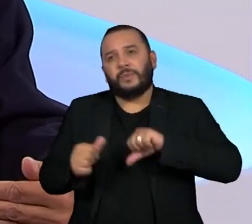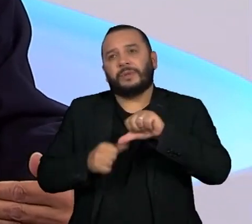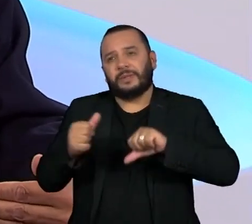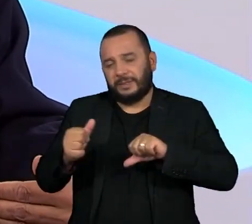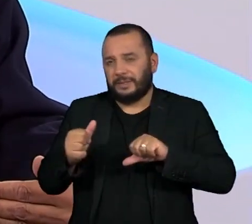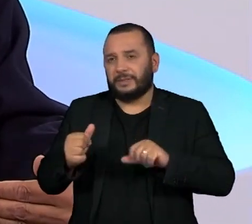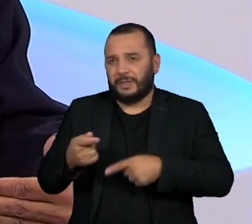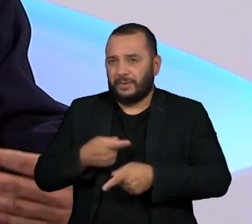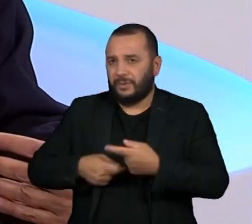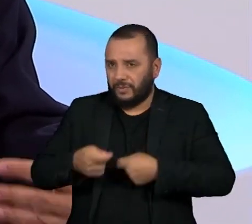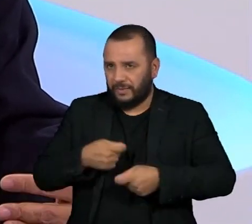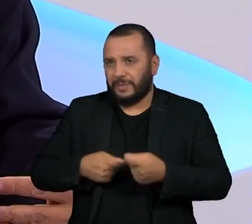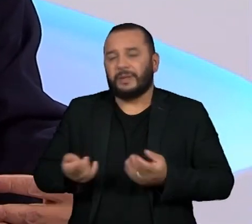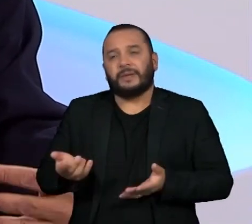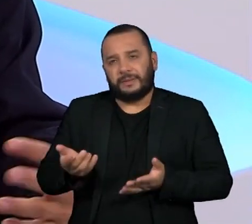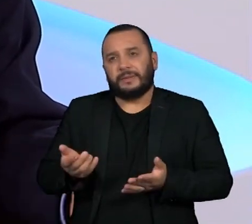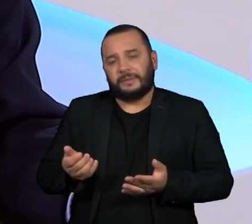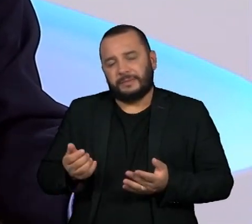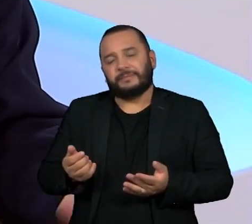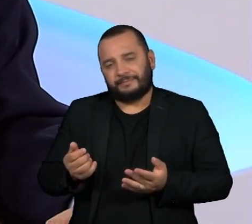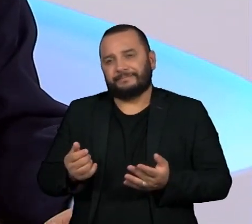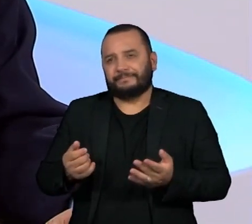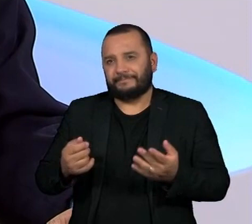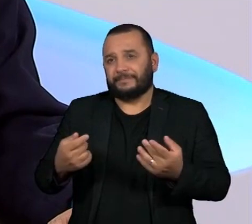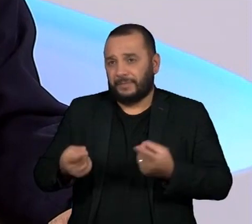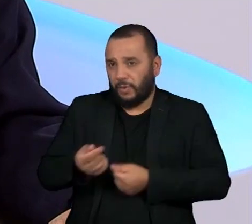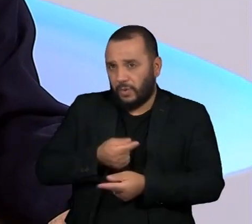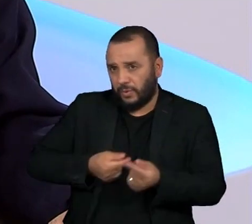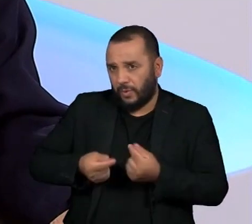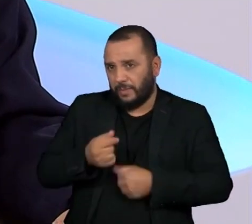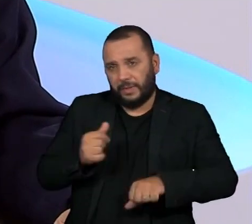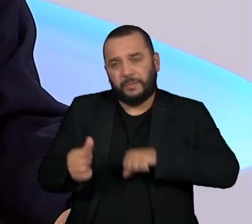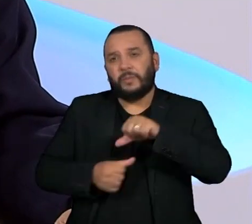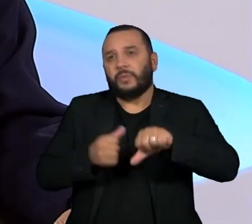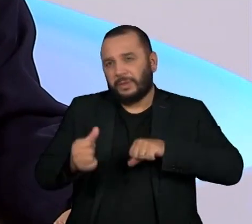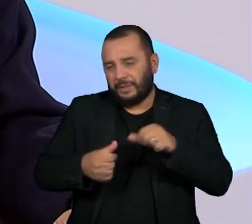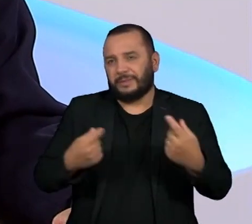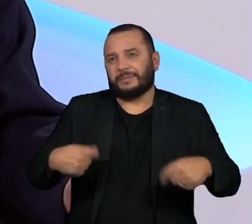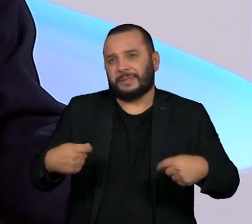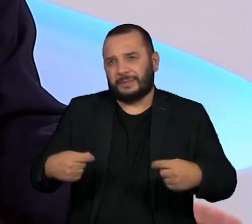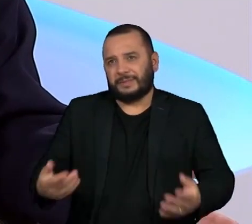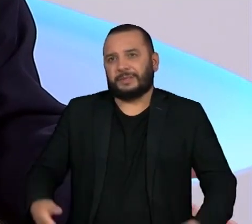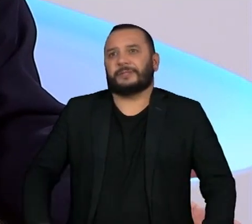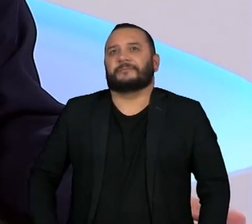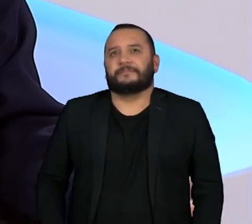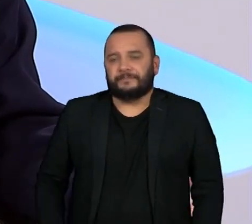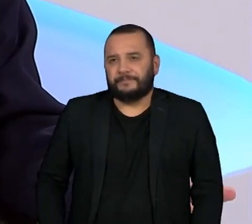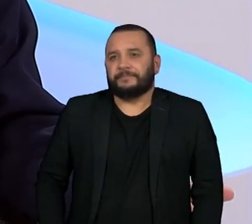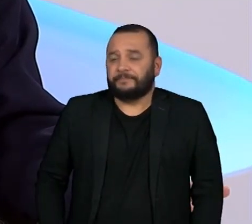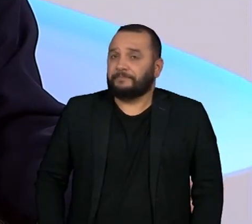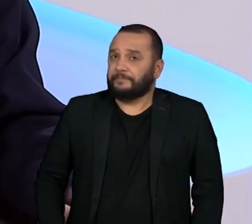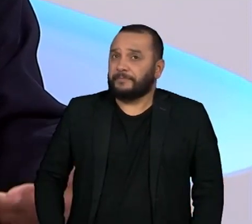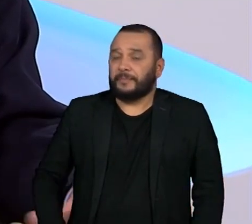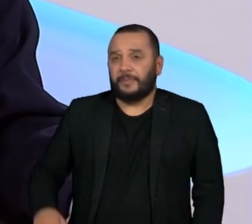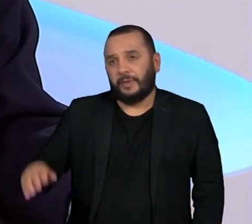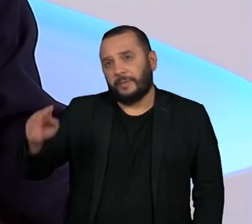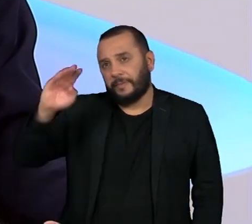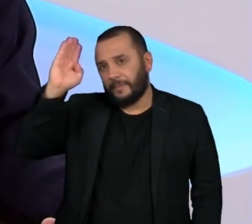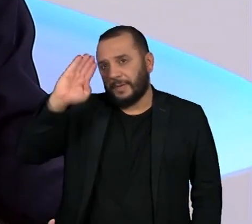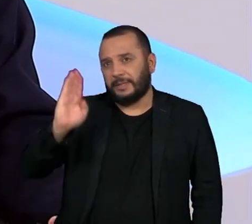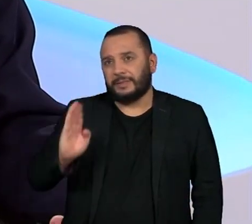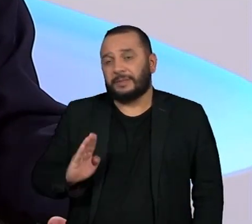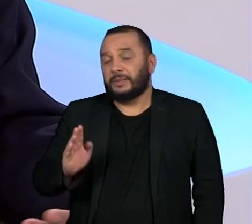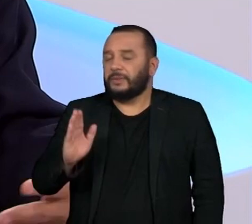radical então o Brasil já quase 20%